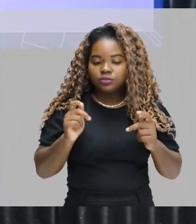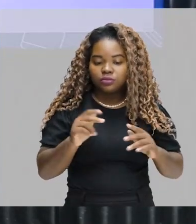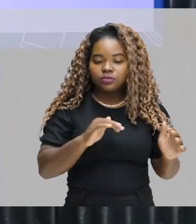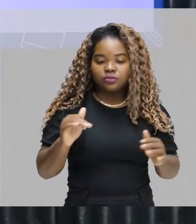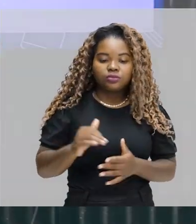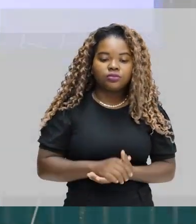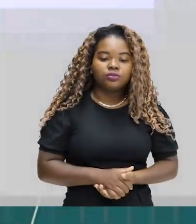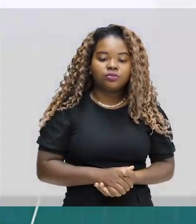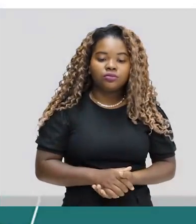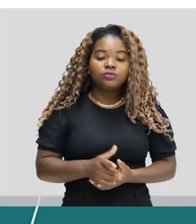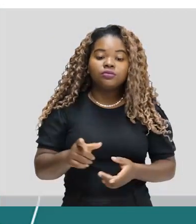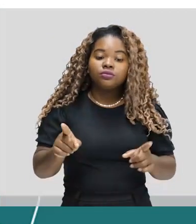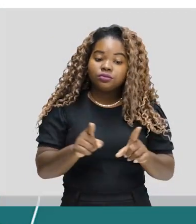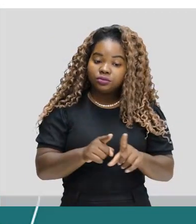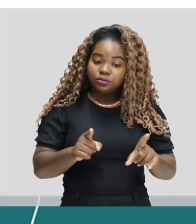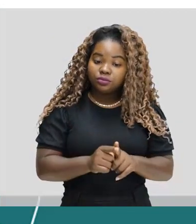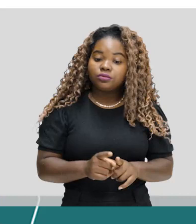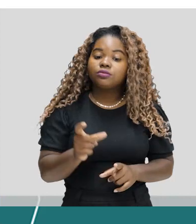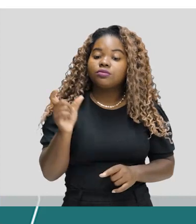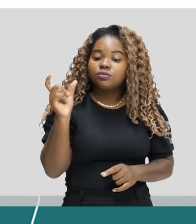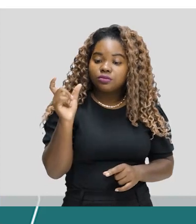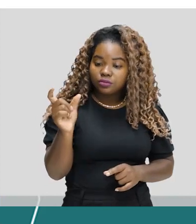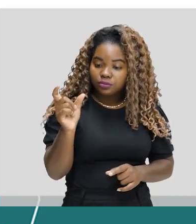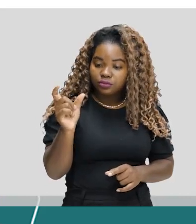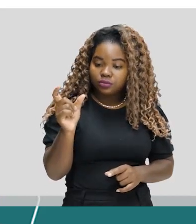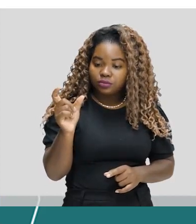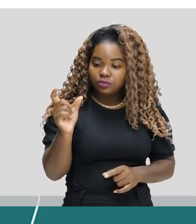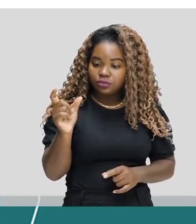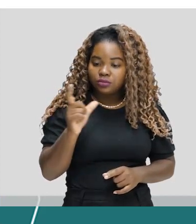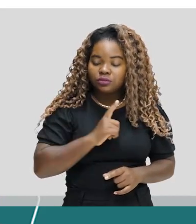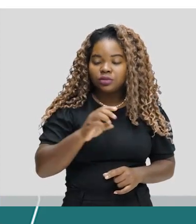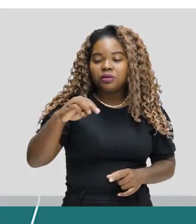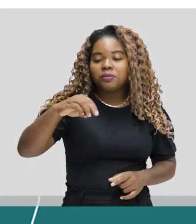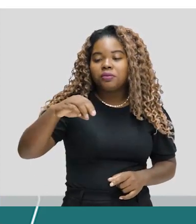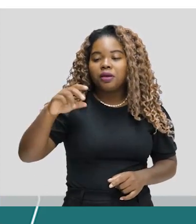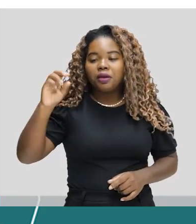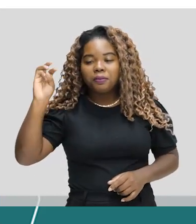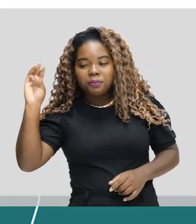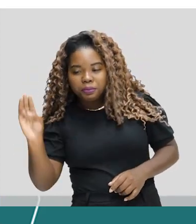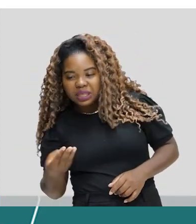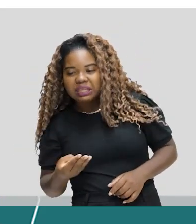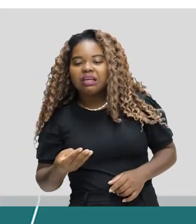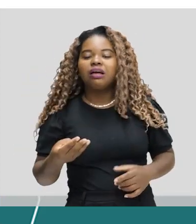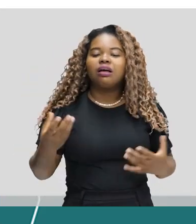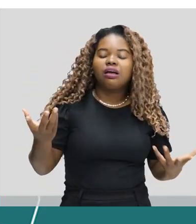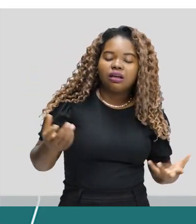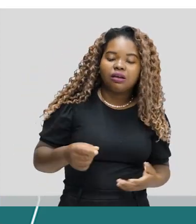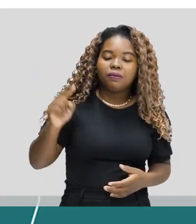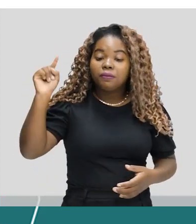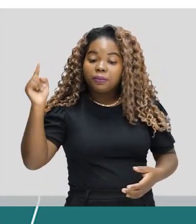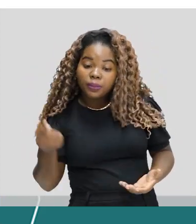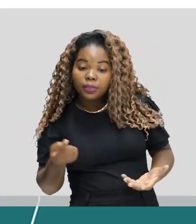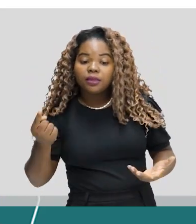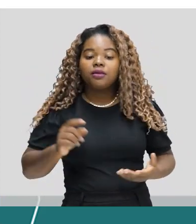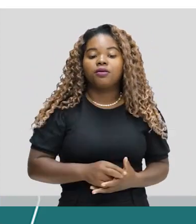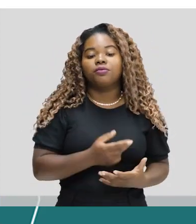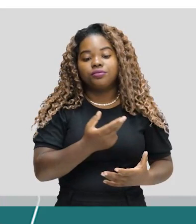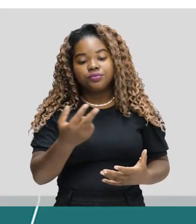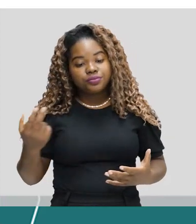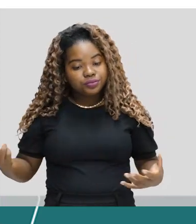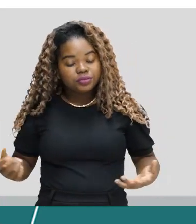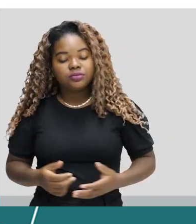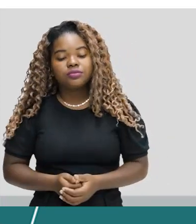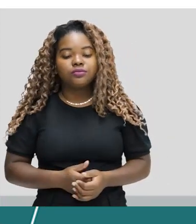Tá? Existem também as palavrinhas que indicam milhares, que indicam milhão e assim por diante. Para você ver com